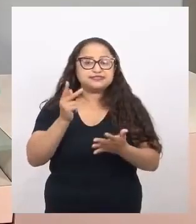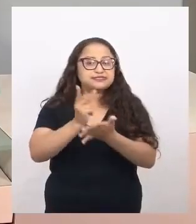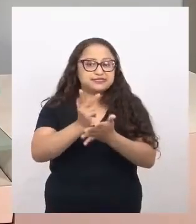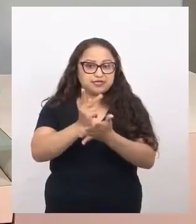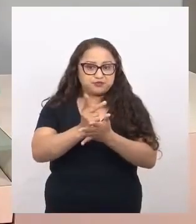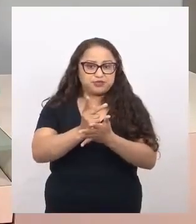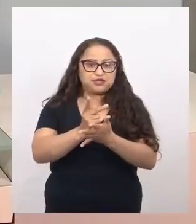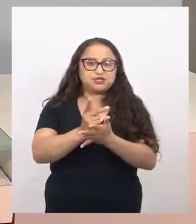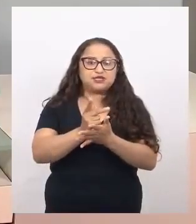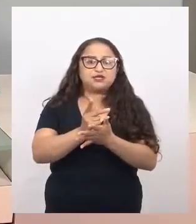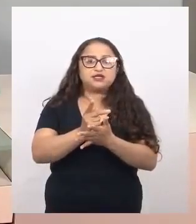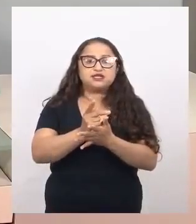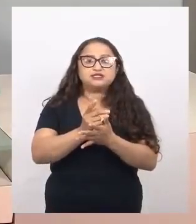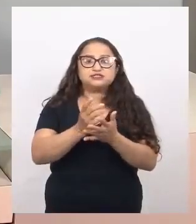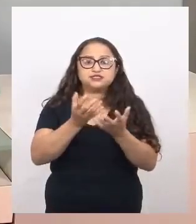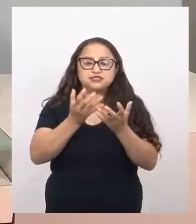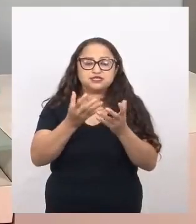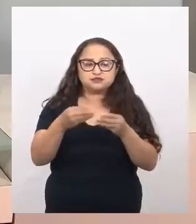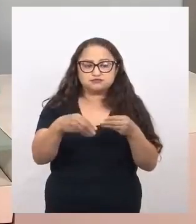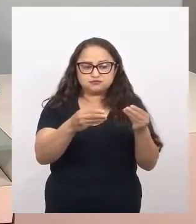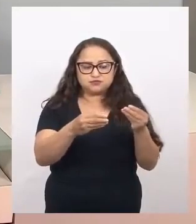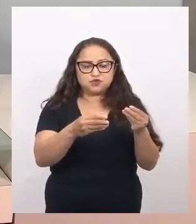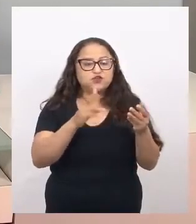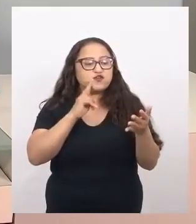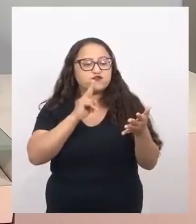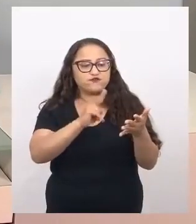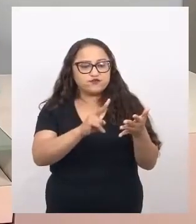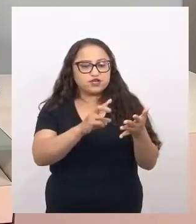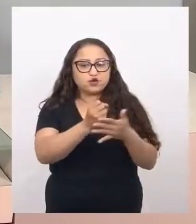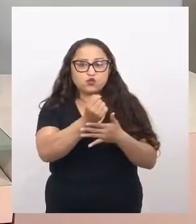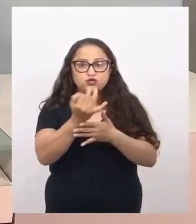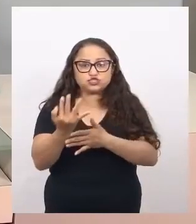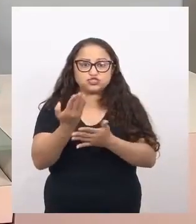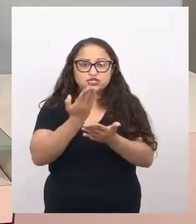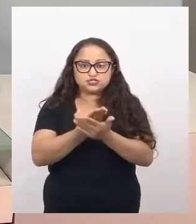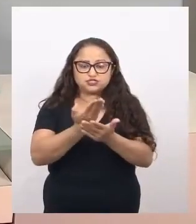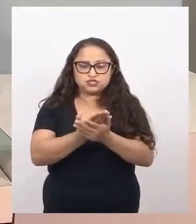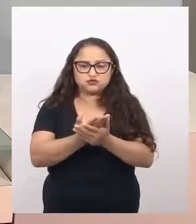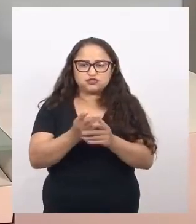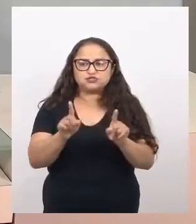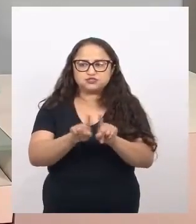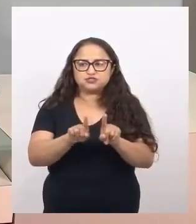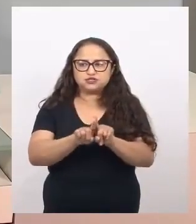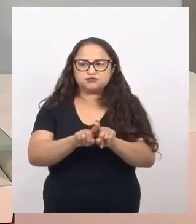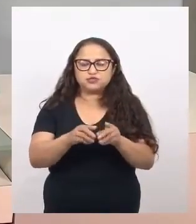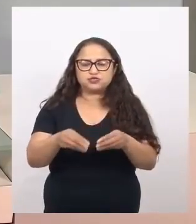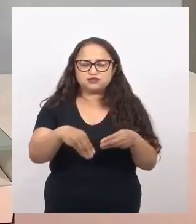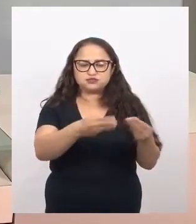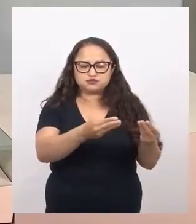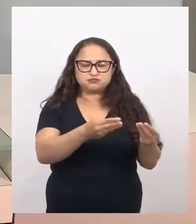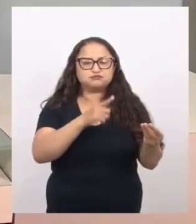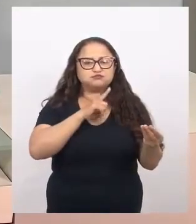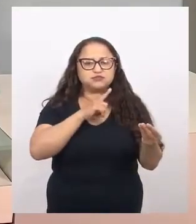interesse, aliás, tanto a conferência de saldo, quanto a manifestação de interesse, quanto a atribuição, quanto a associação, para os